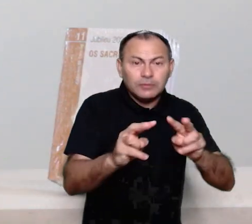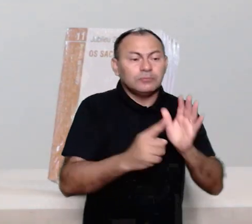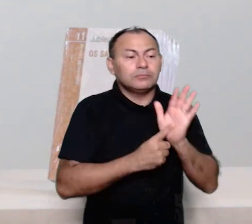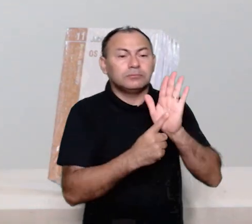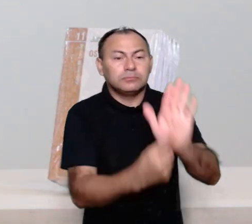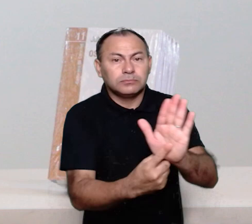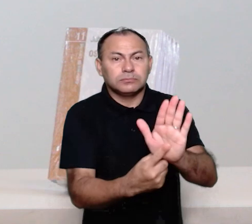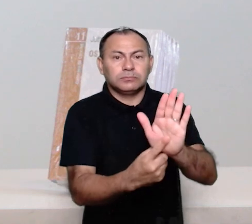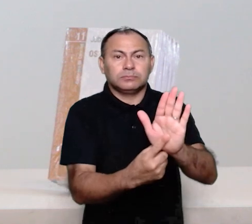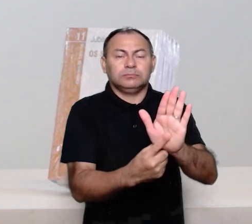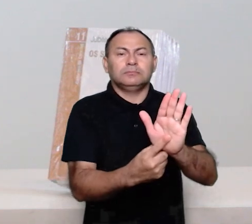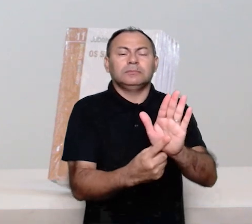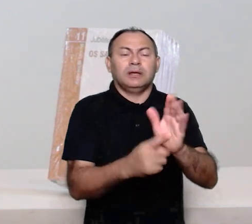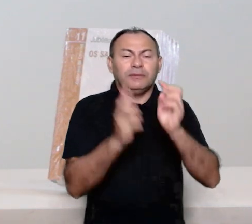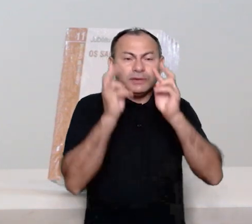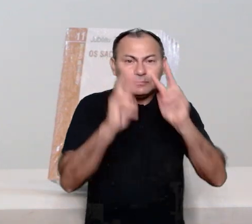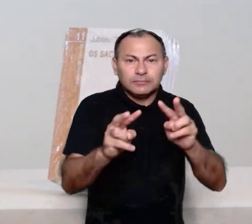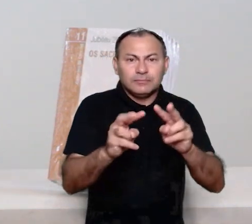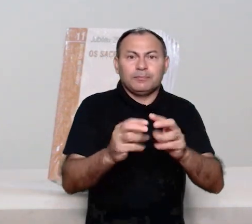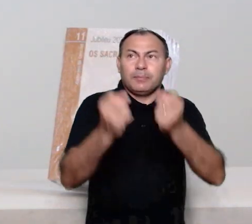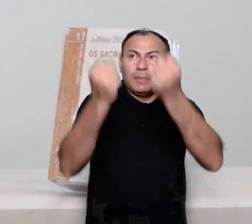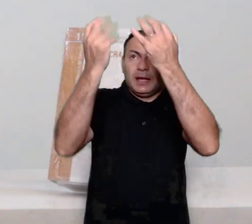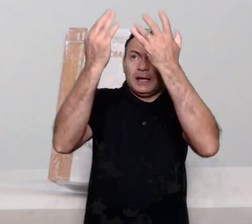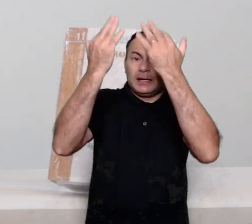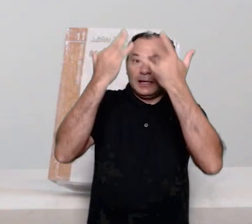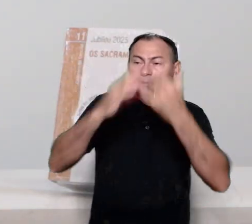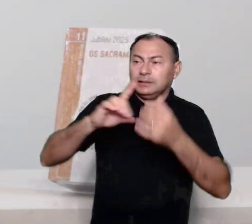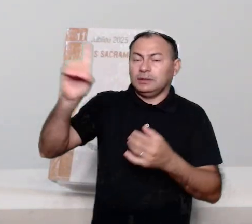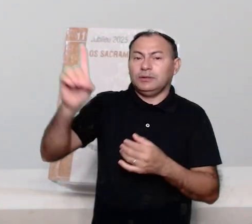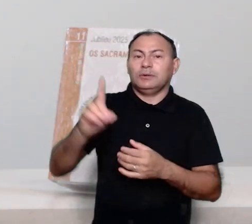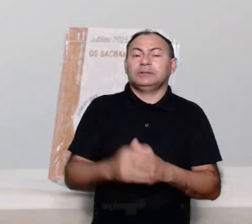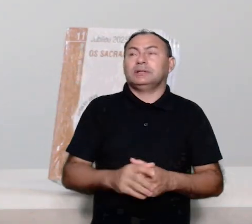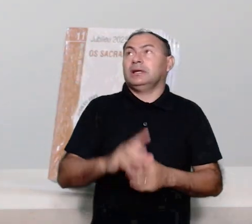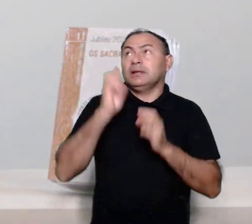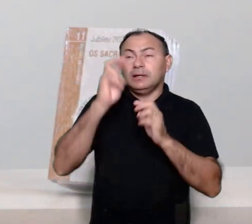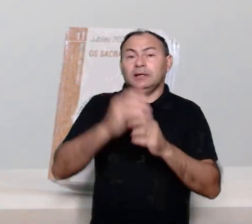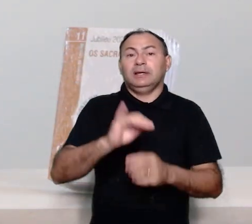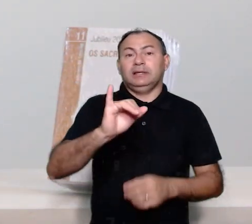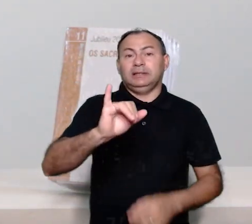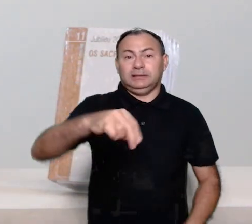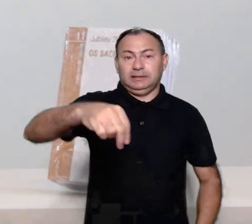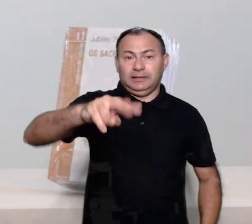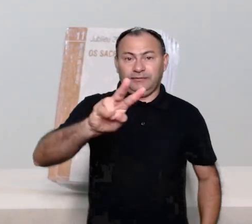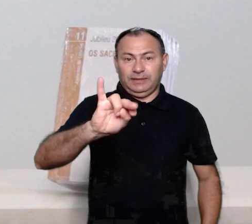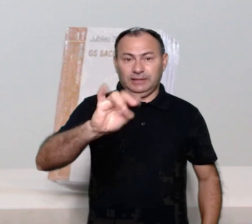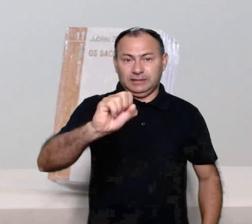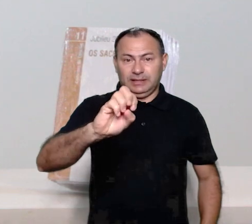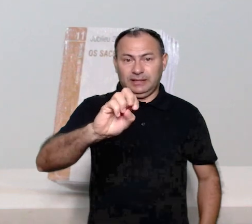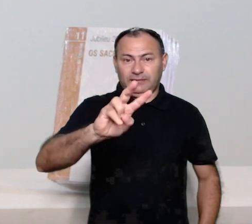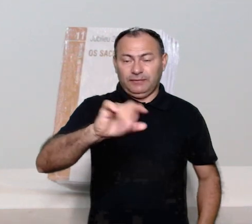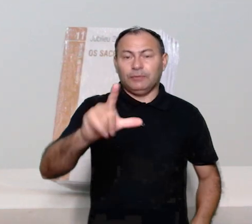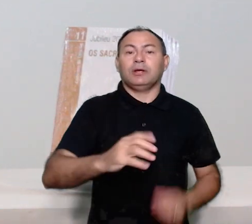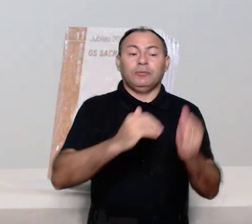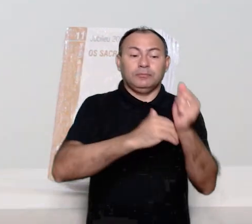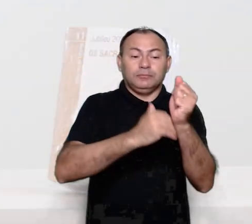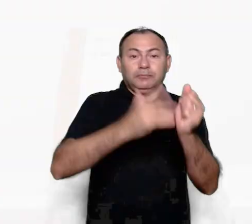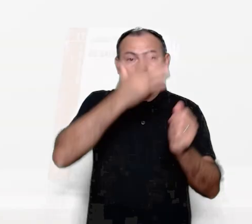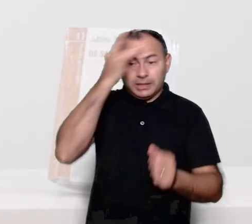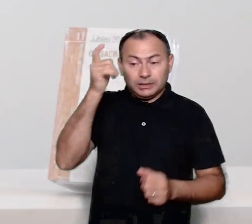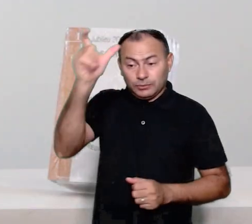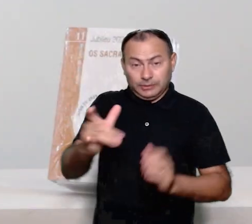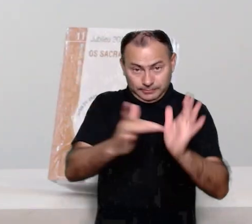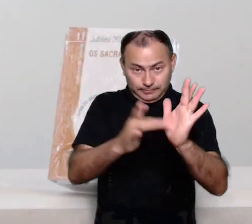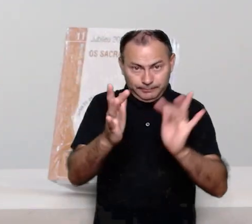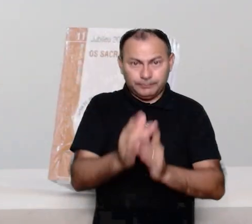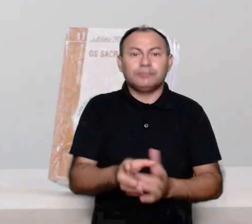ou revela neste elemento visível, a graça de Deus invisível, o mistério da pessoa de Jesus Cristo.